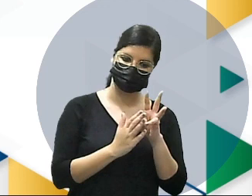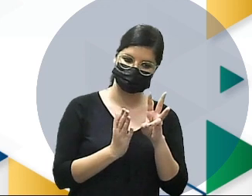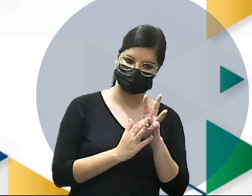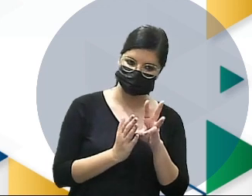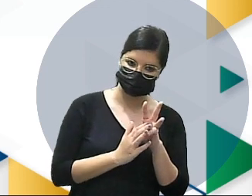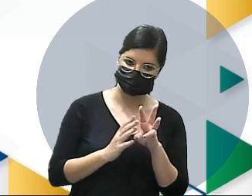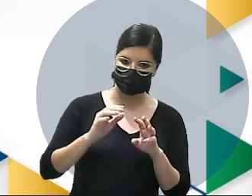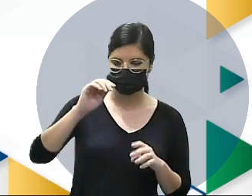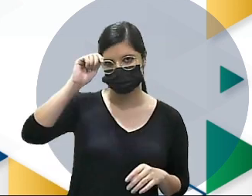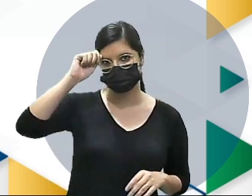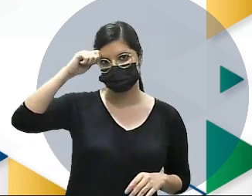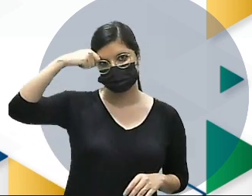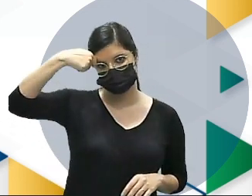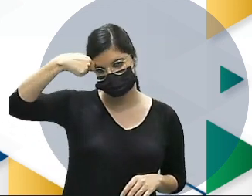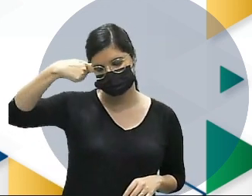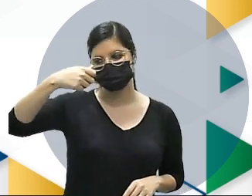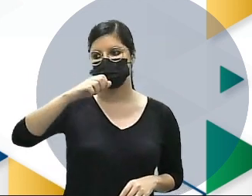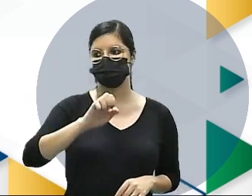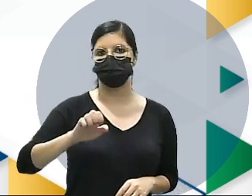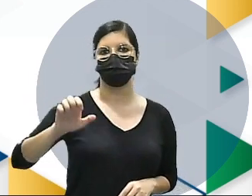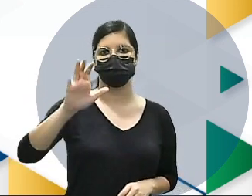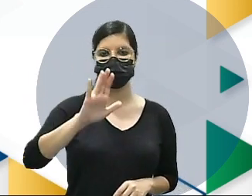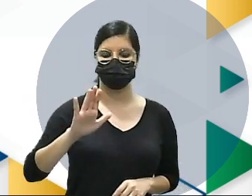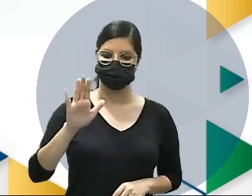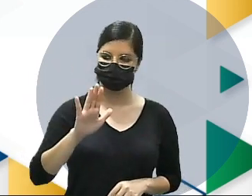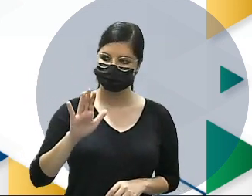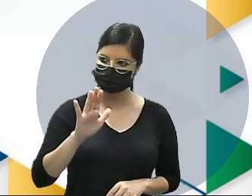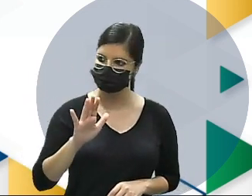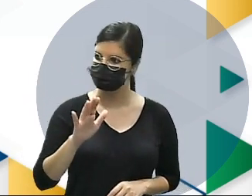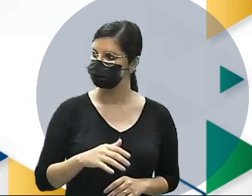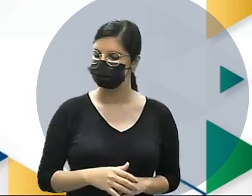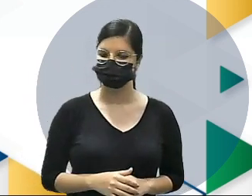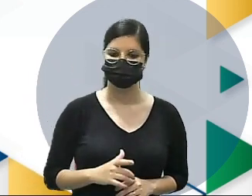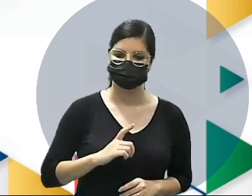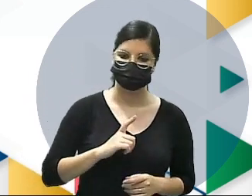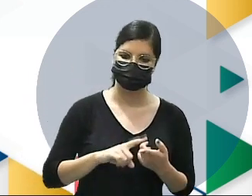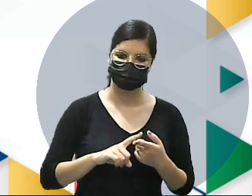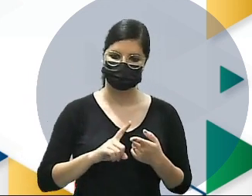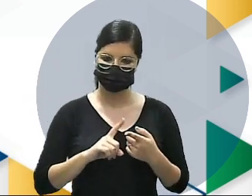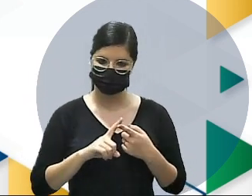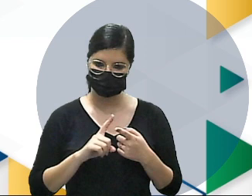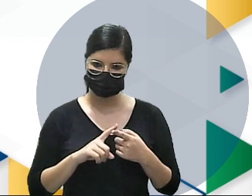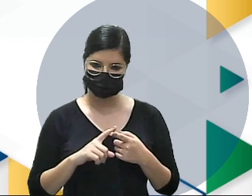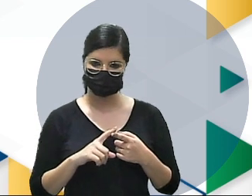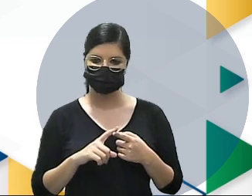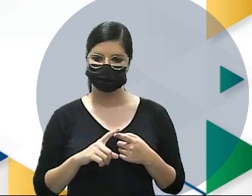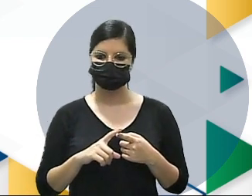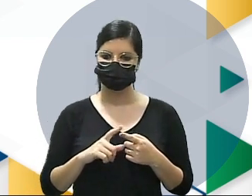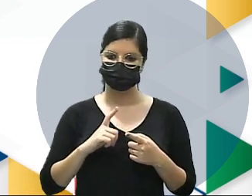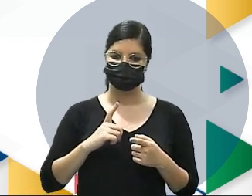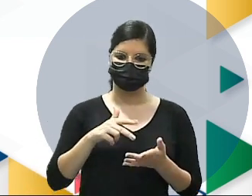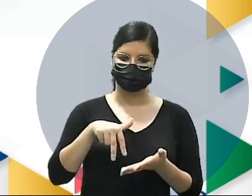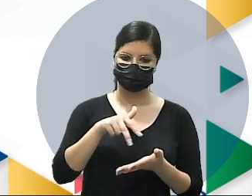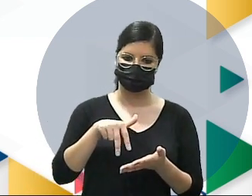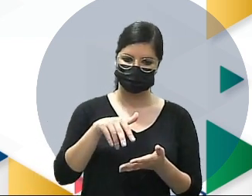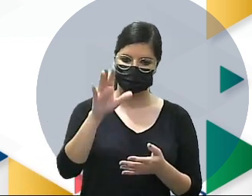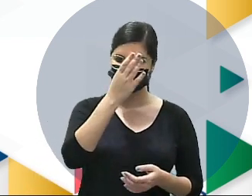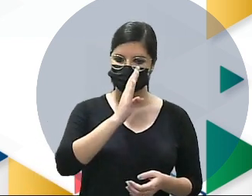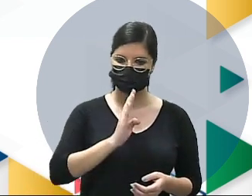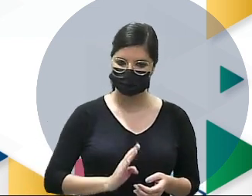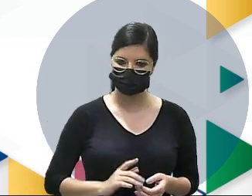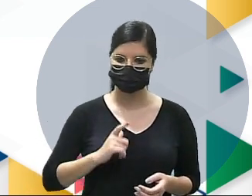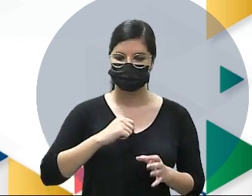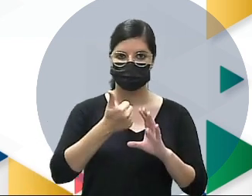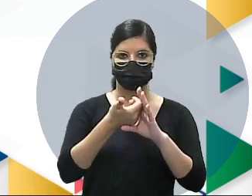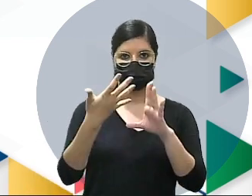das danças africanas daquela que está ficando e da Europa também então é a raiz da dança contemporânea no Brasil